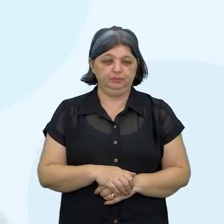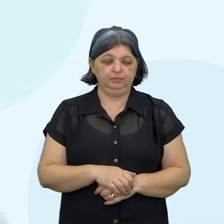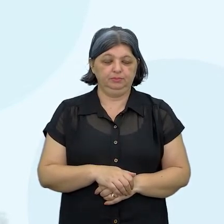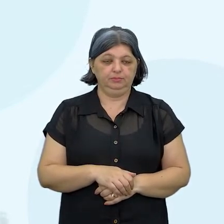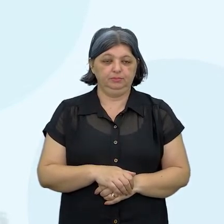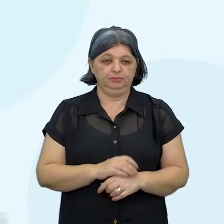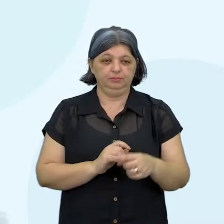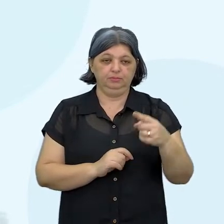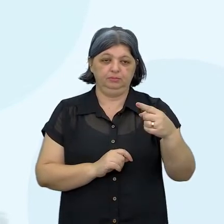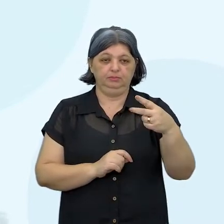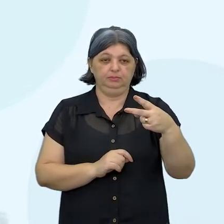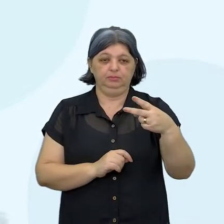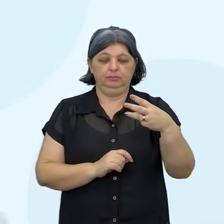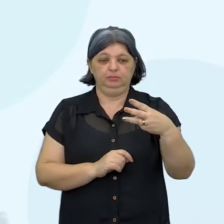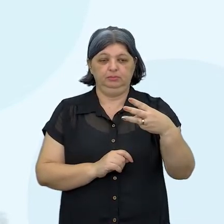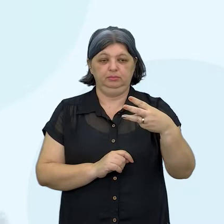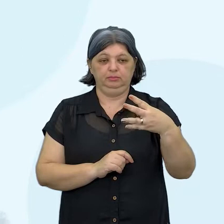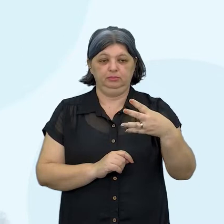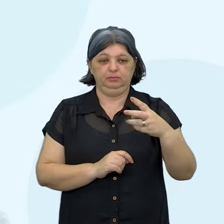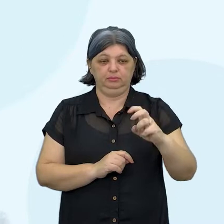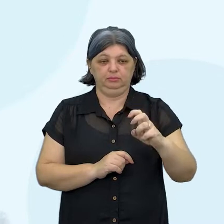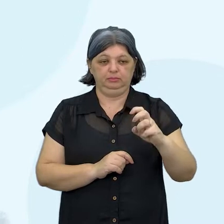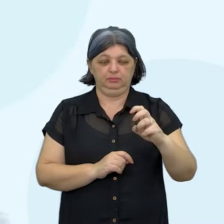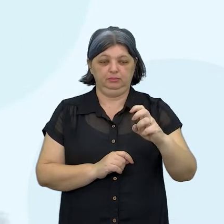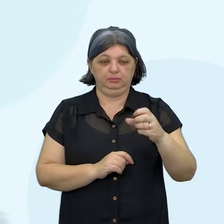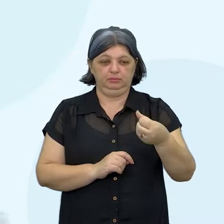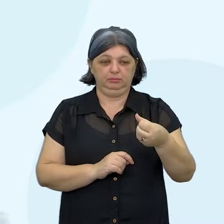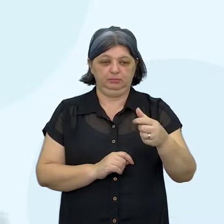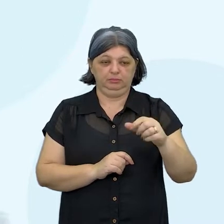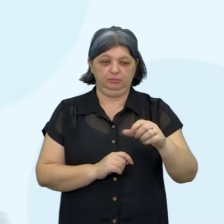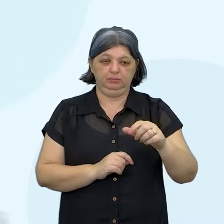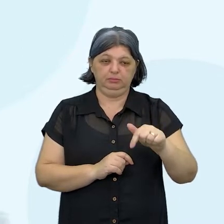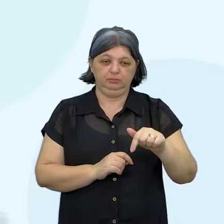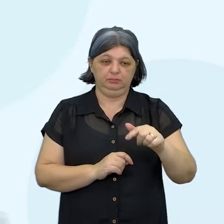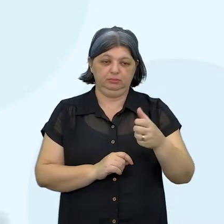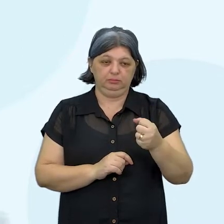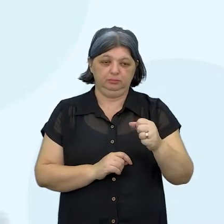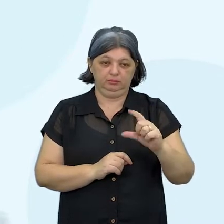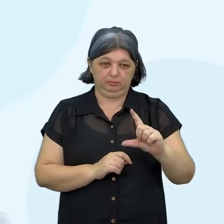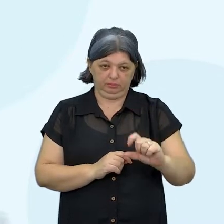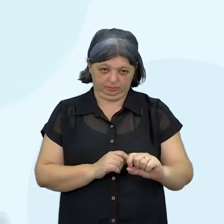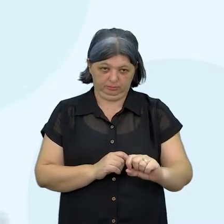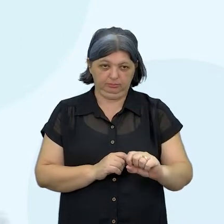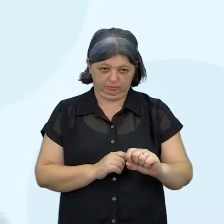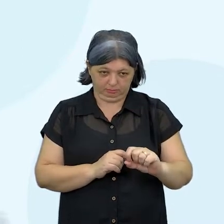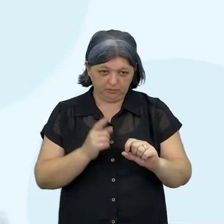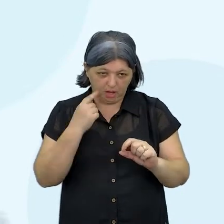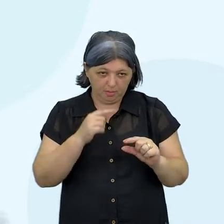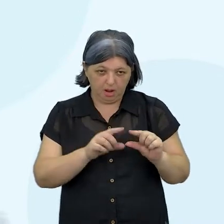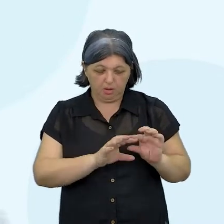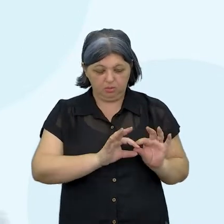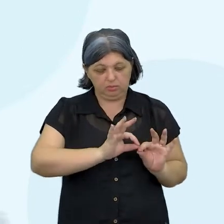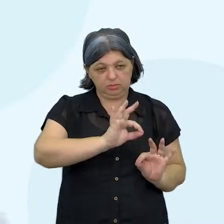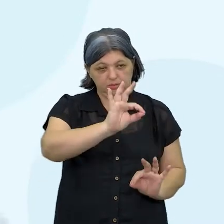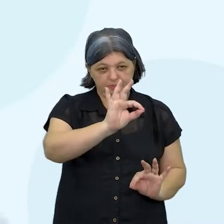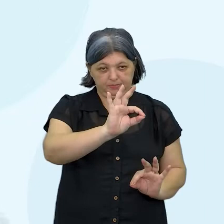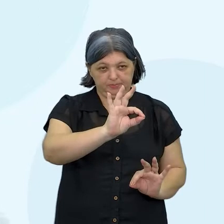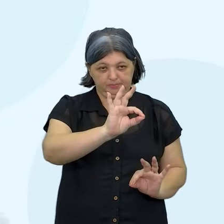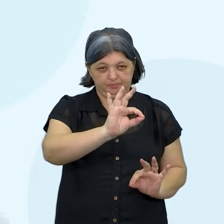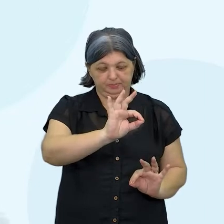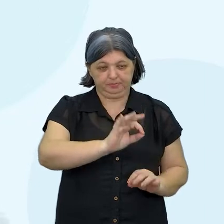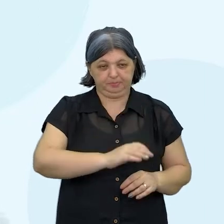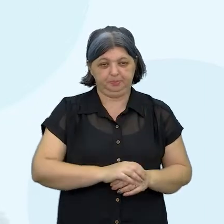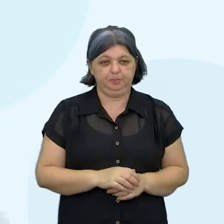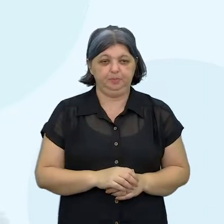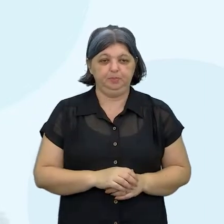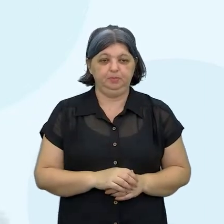2, 3, 4, 5, 6, 7, 8, 9, 10 quadradinhos. 10 quadradinhos de frente, tá